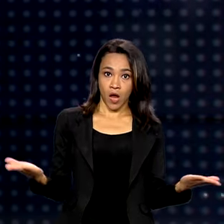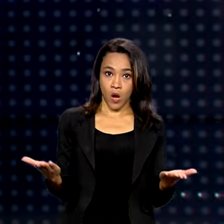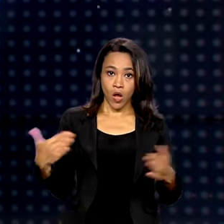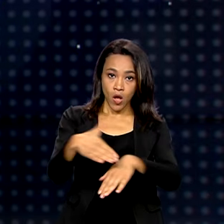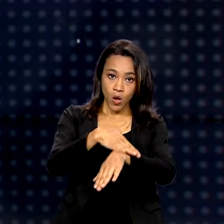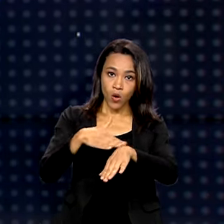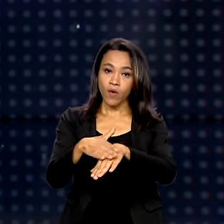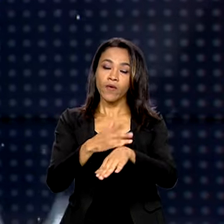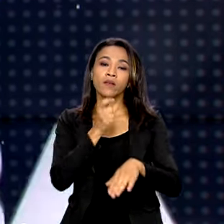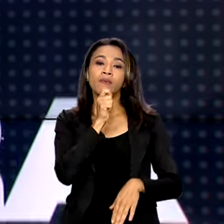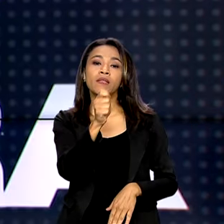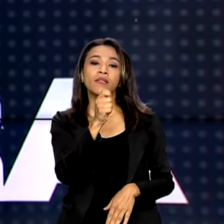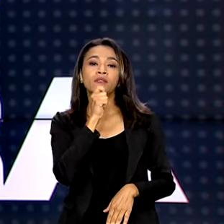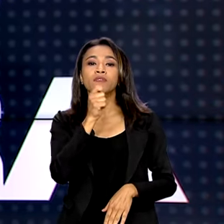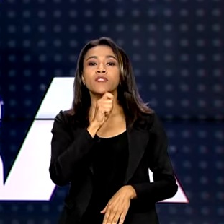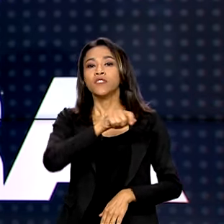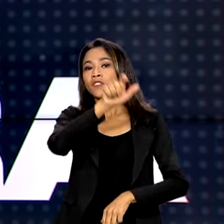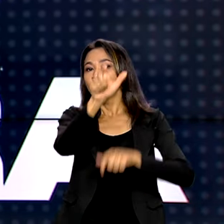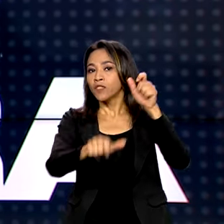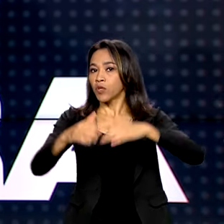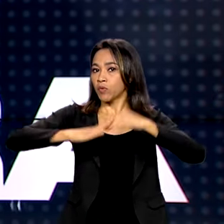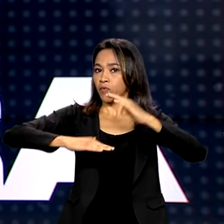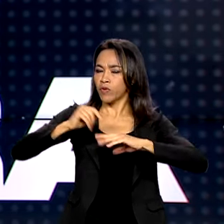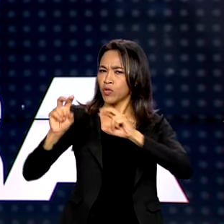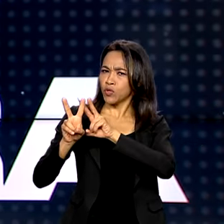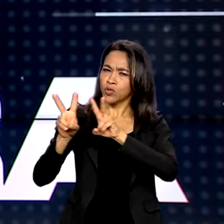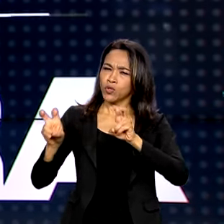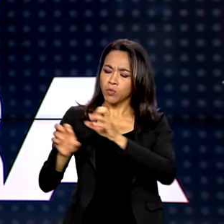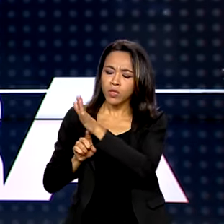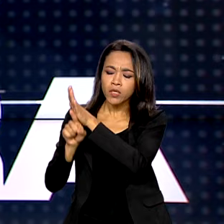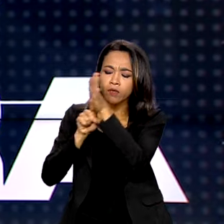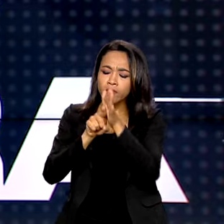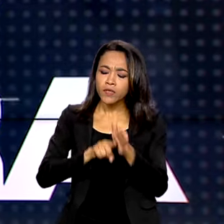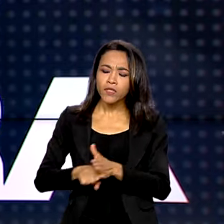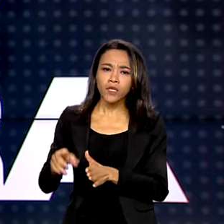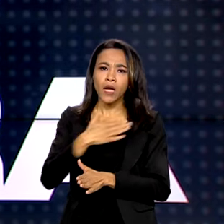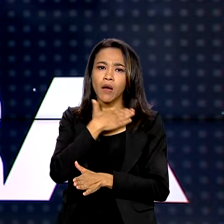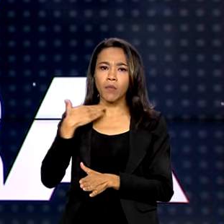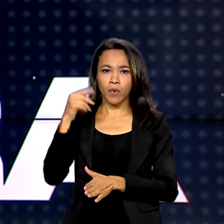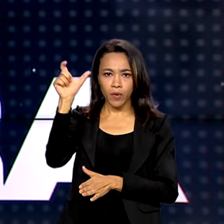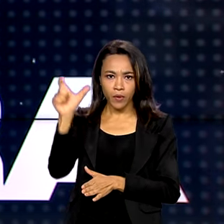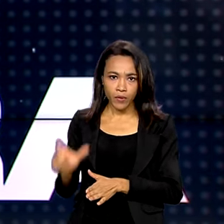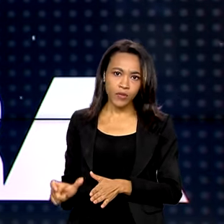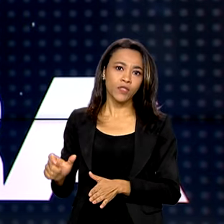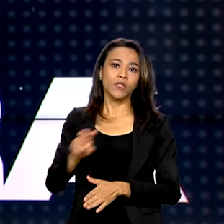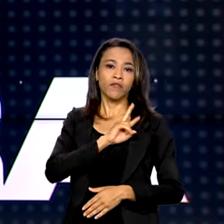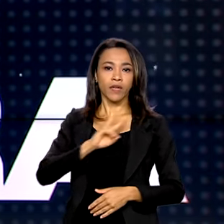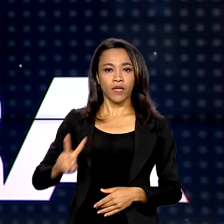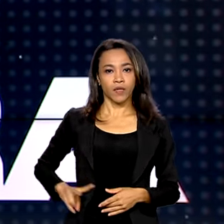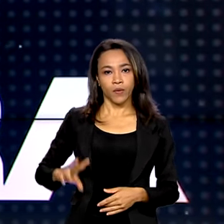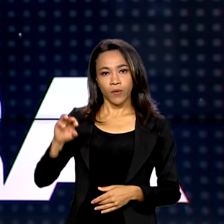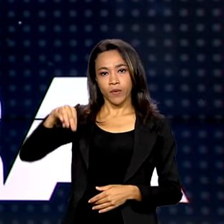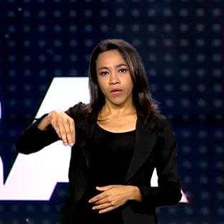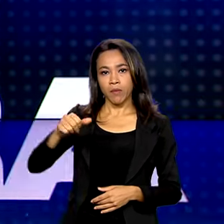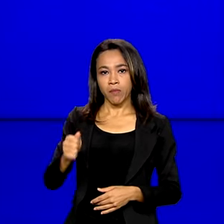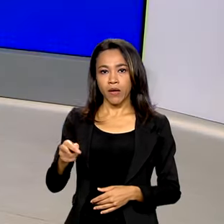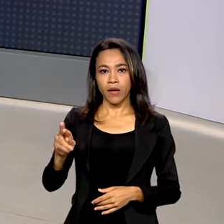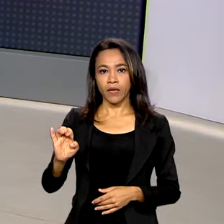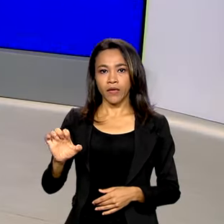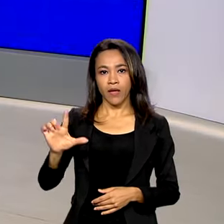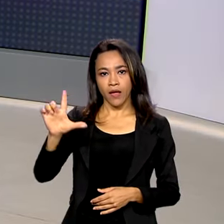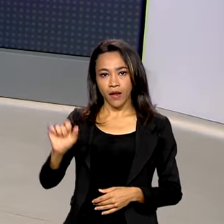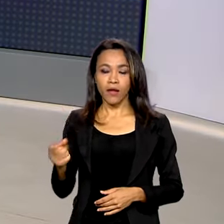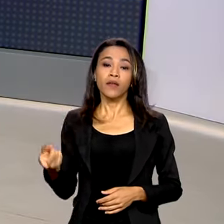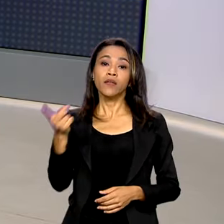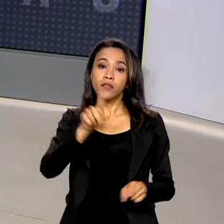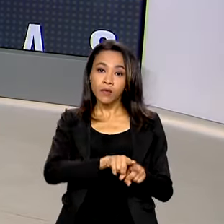com jornalistas para falar sobre o inquérito que investiga a morte da vereadora Marielle Franco e do motorista Anderson Gomes.